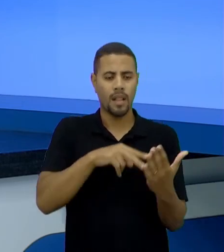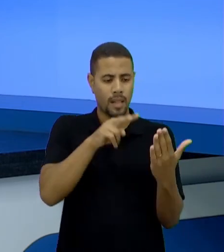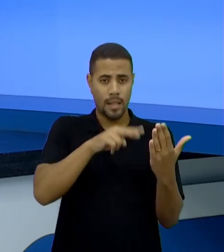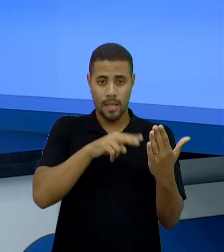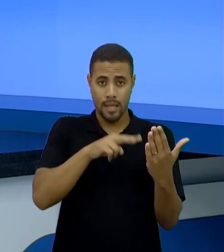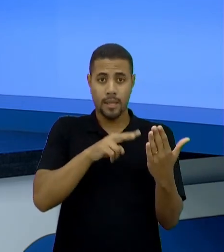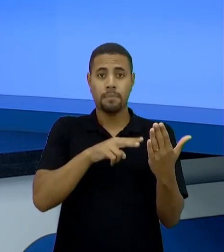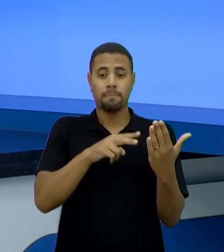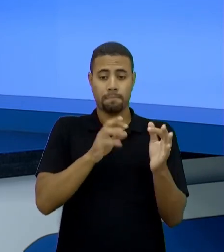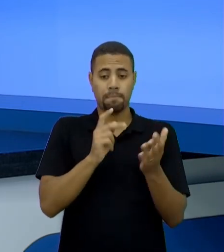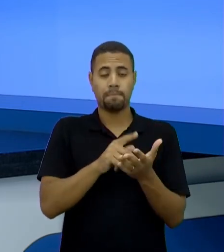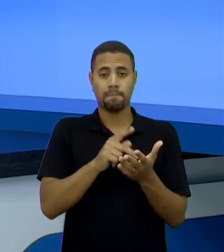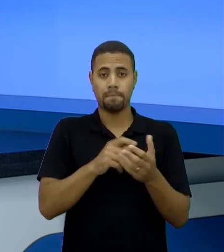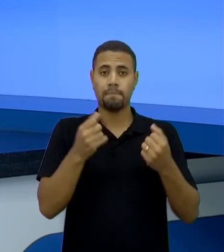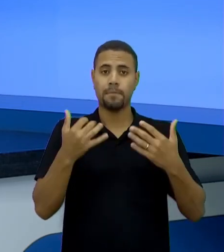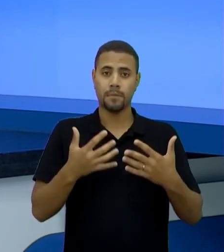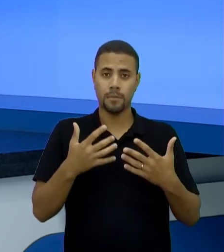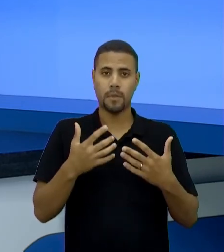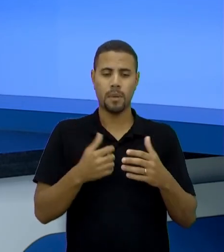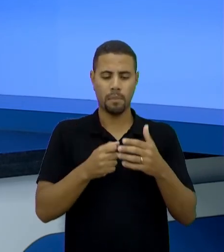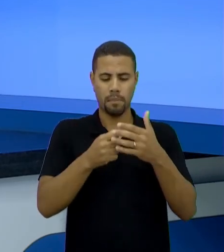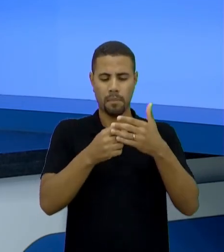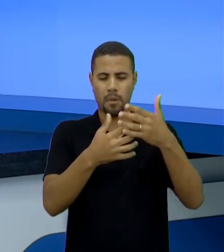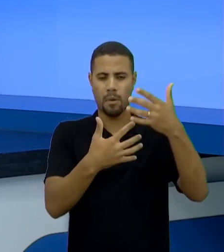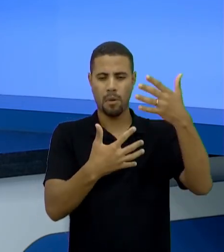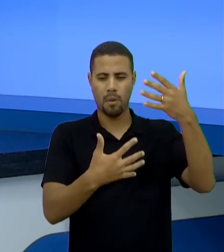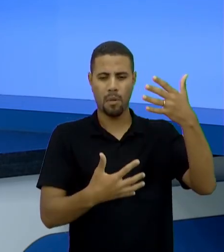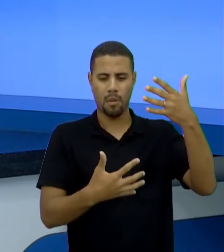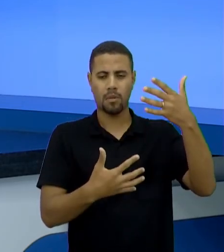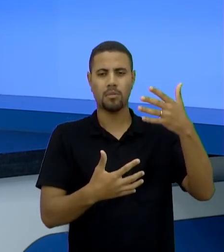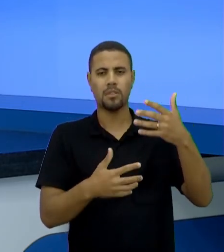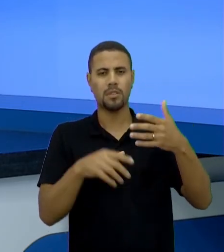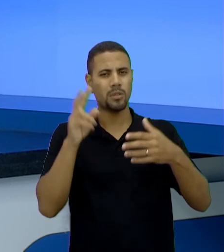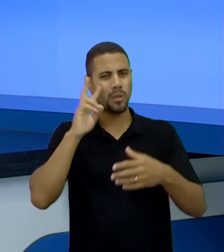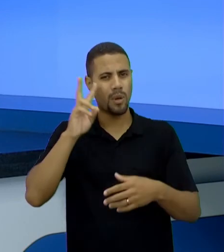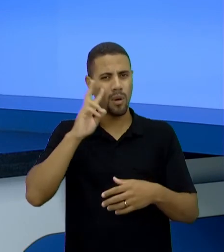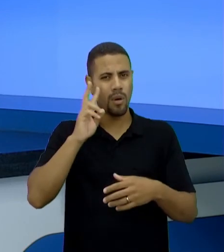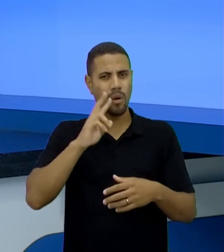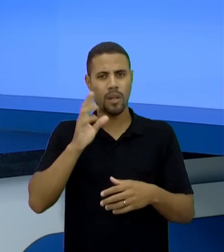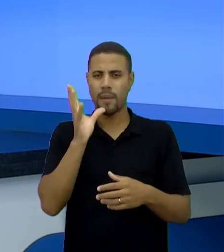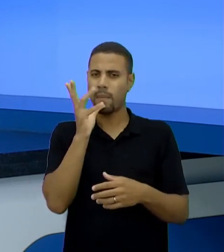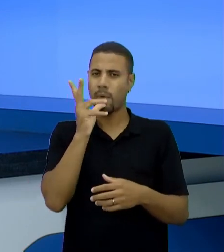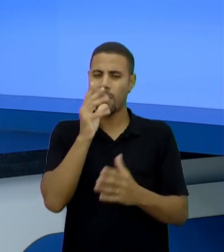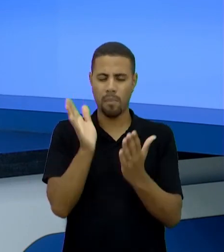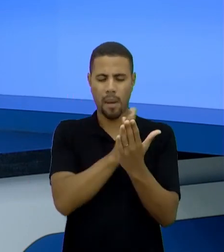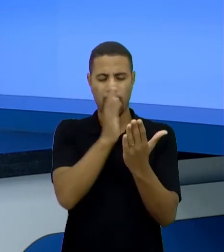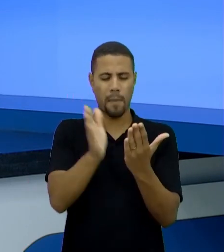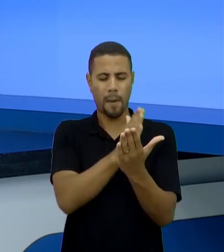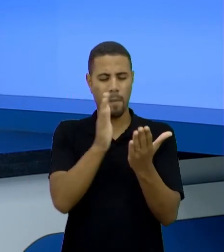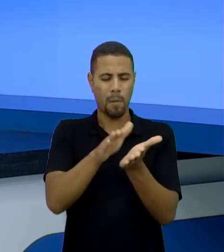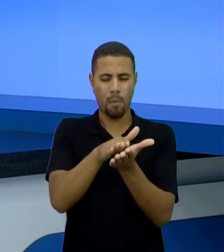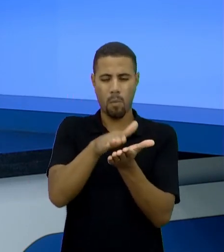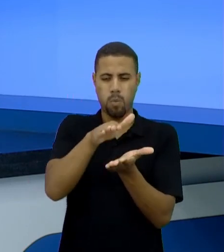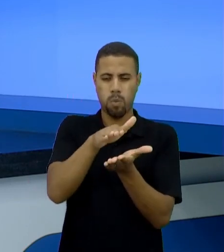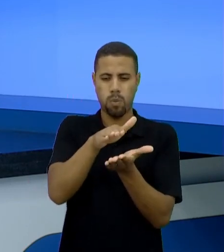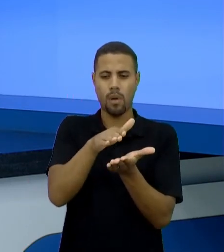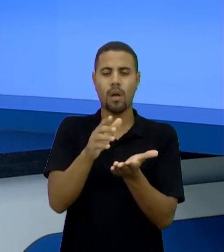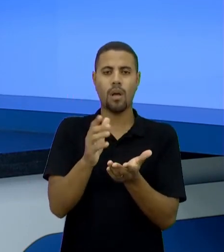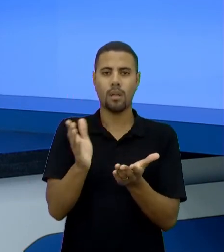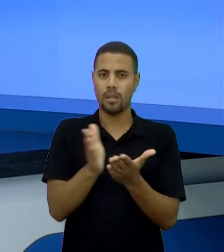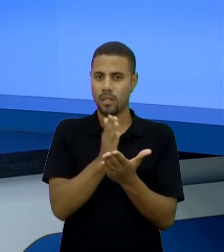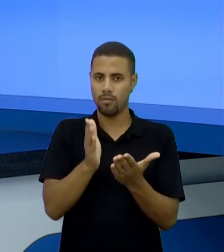falou, é grande, né? É longo, e talvez o leitor